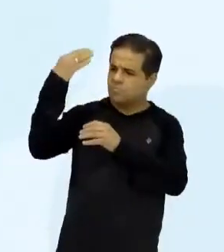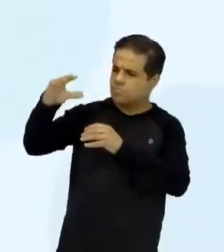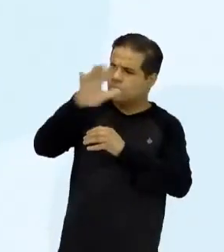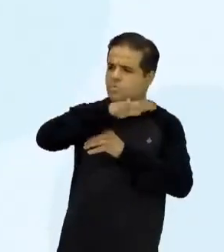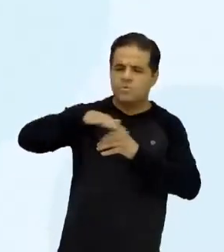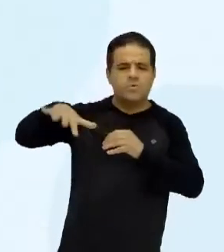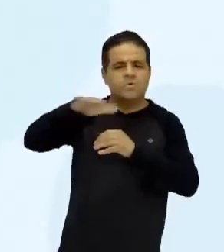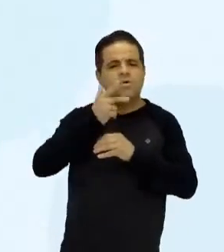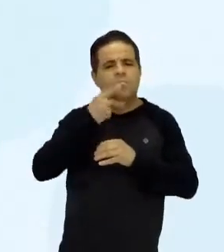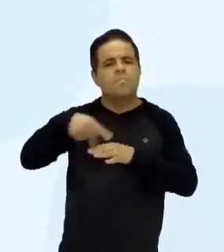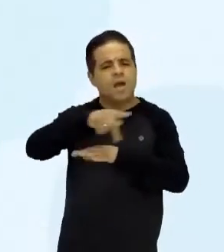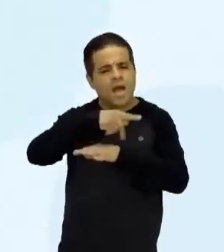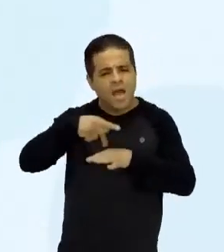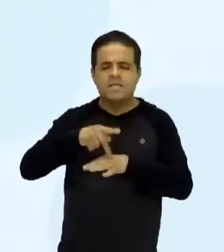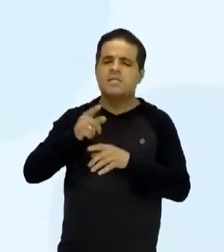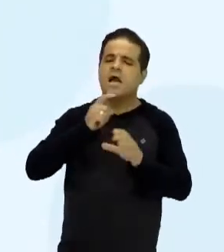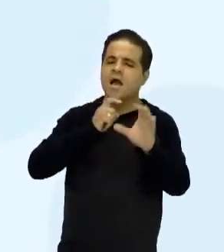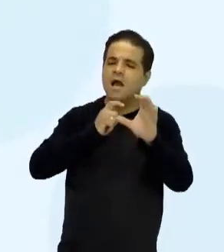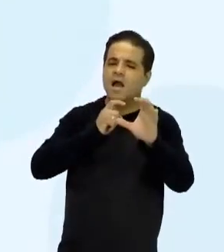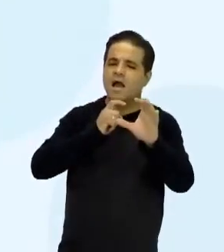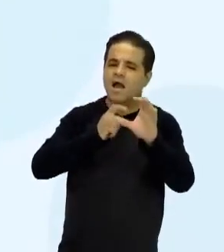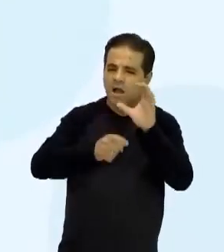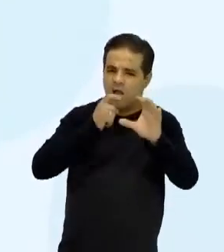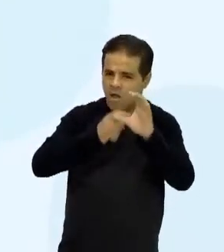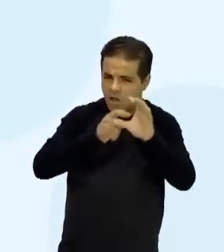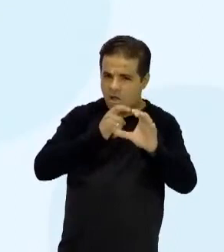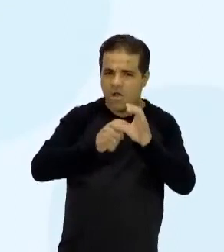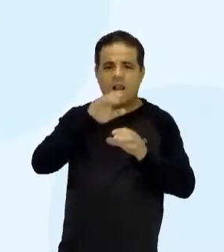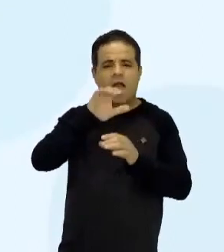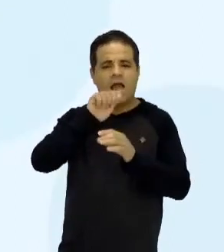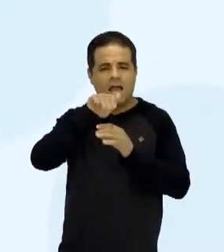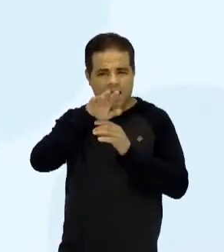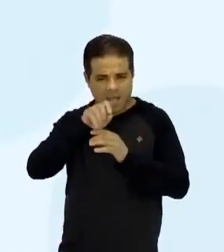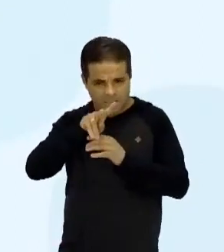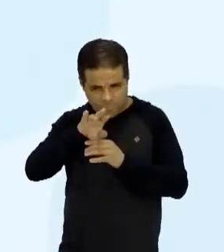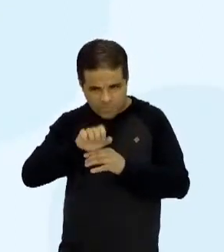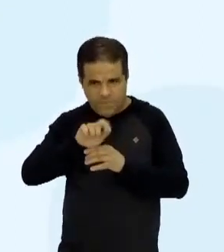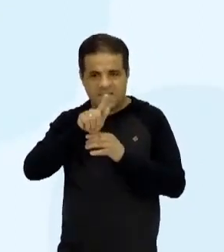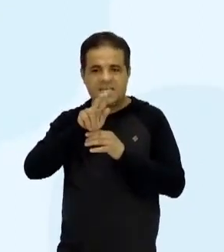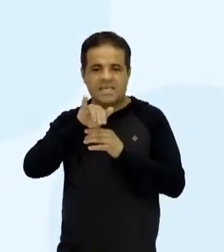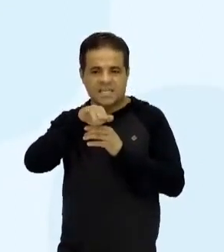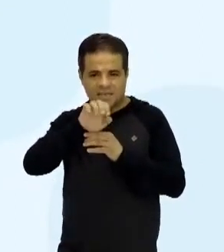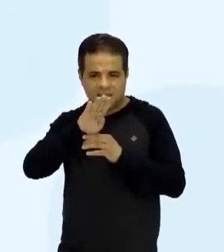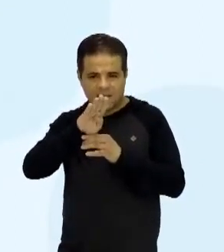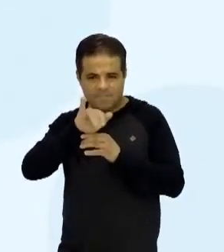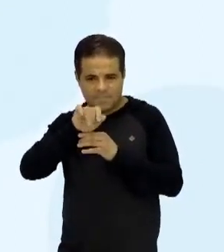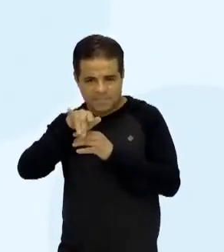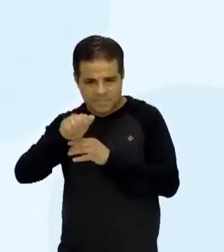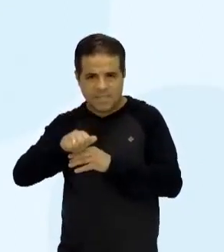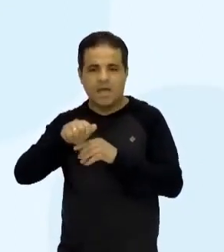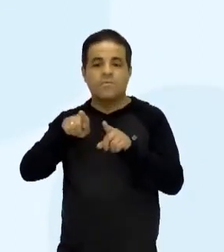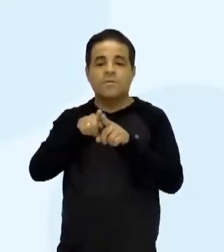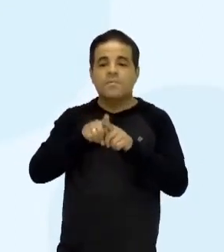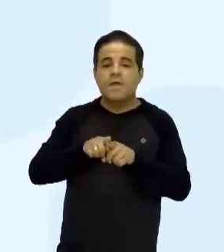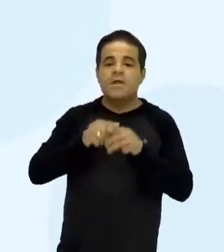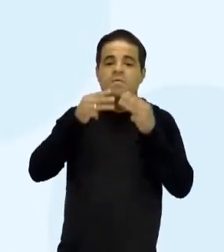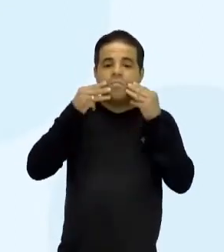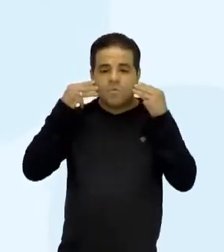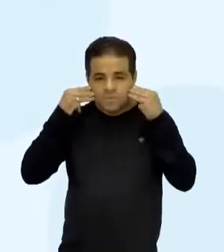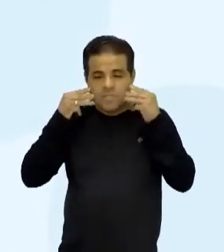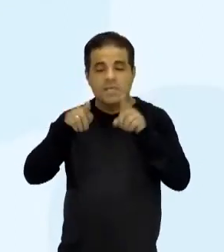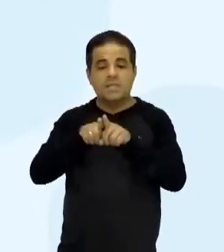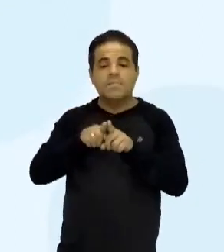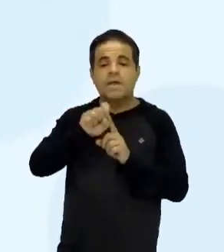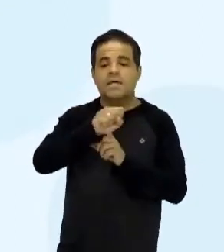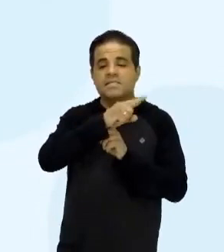tela. Tá aí, países aí, Angola, Cabo Verde, Guiné-Bissau, Guiné Equatorial, Moçambique e